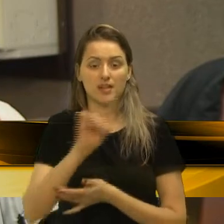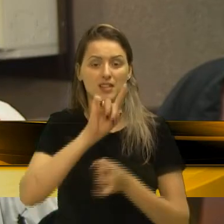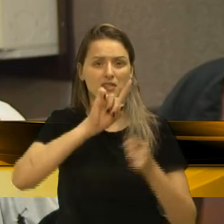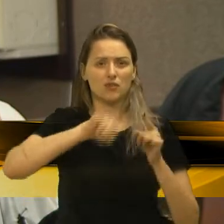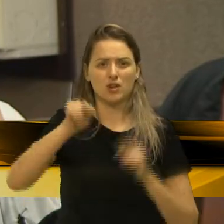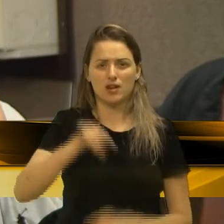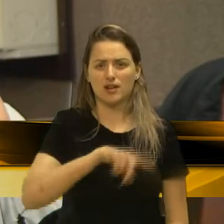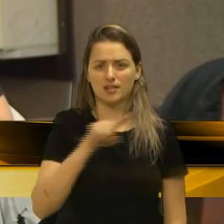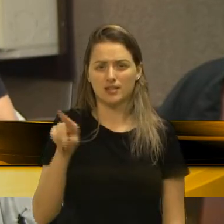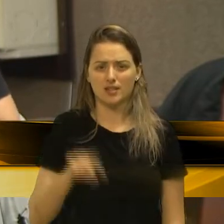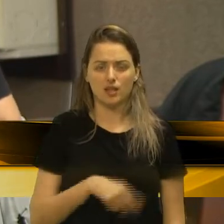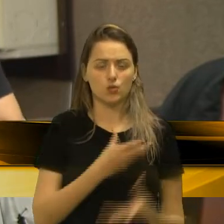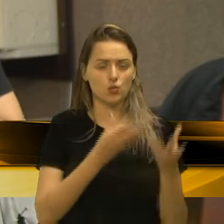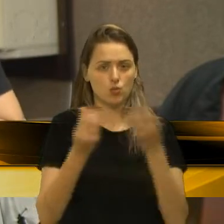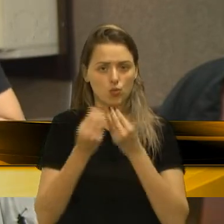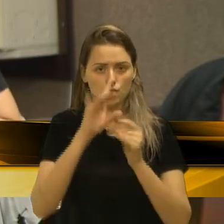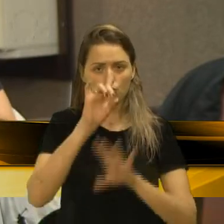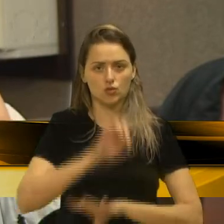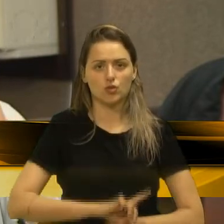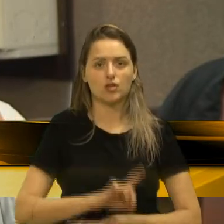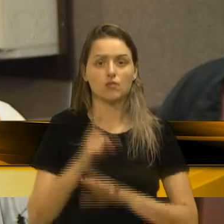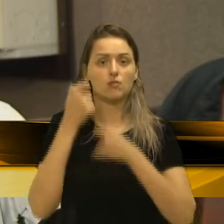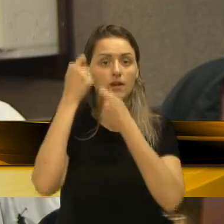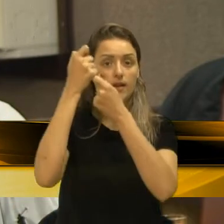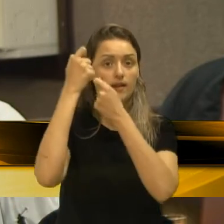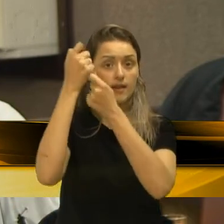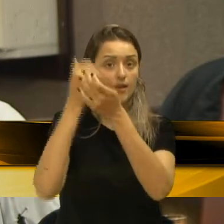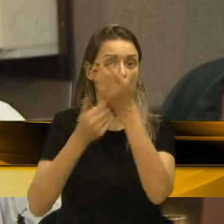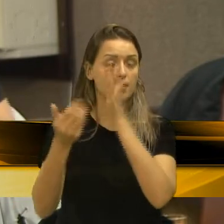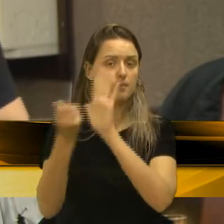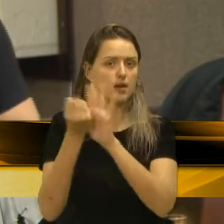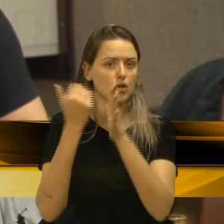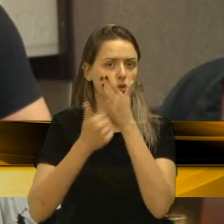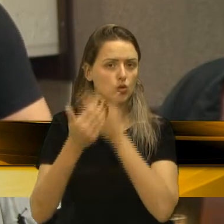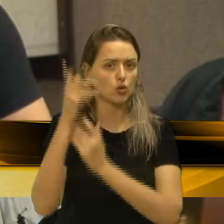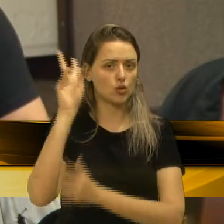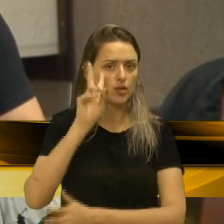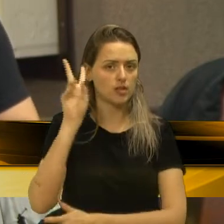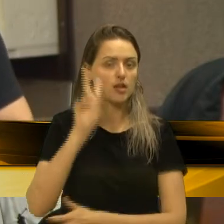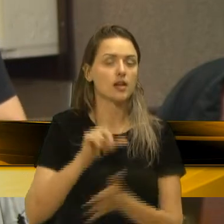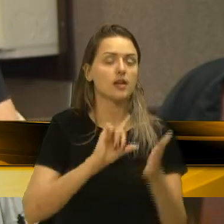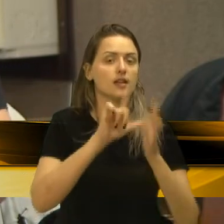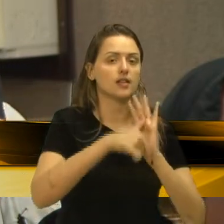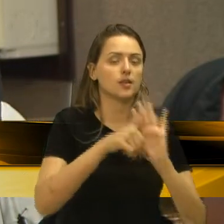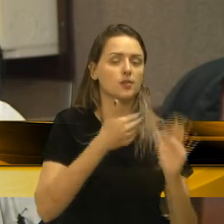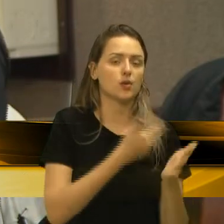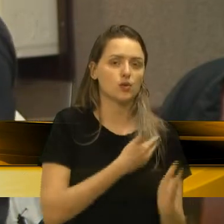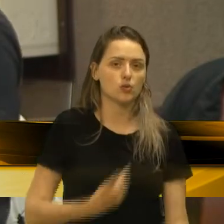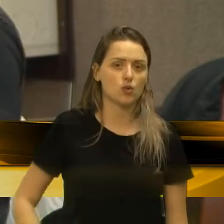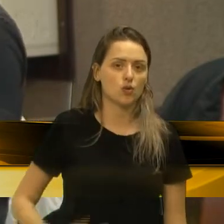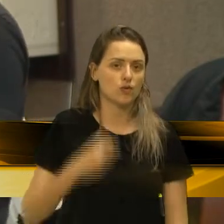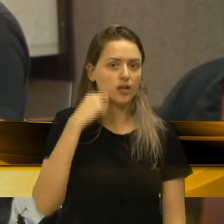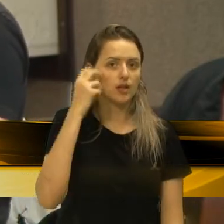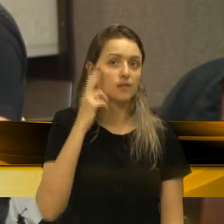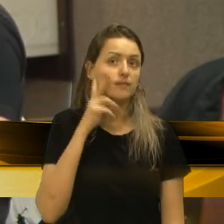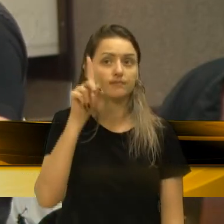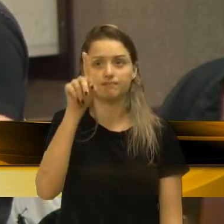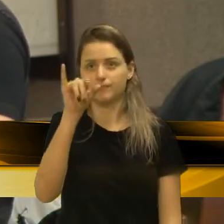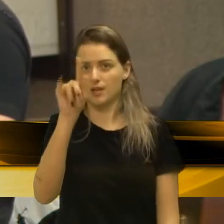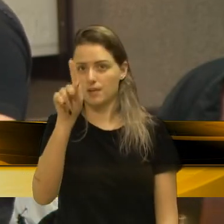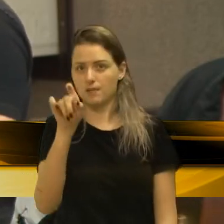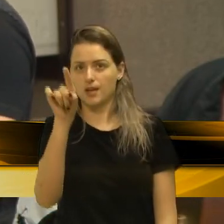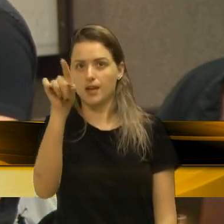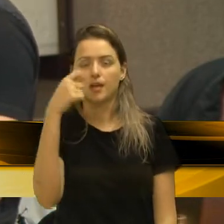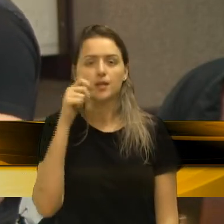boicotados, nossos professores, uma greve histórica. E aí a gente chega no governo Tarso Genro, IP. Nós temos que relembrar